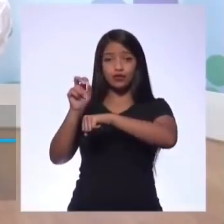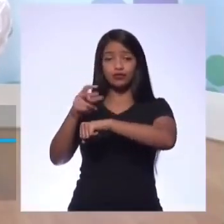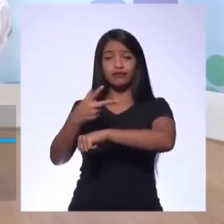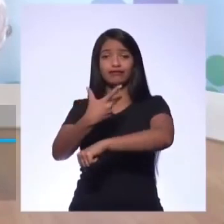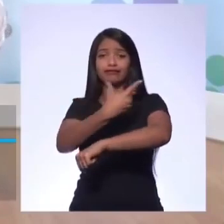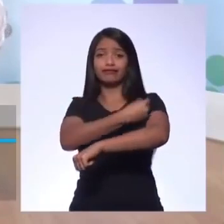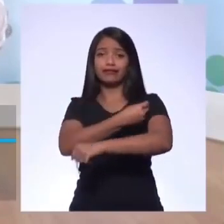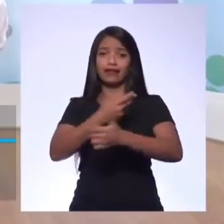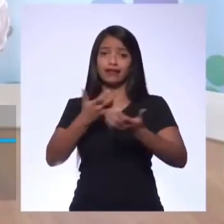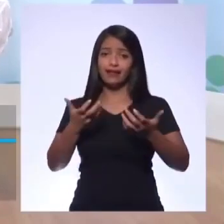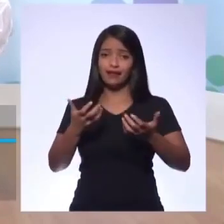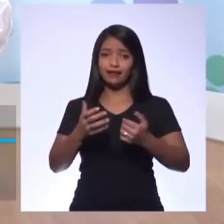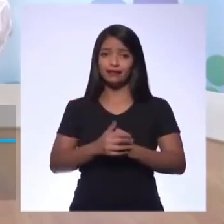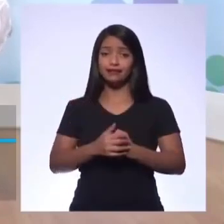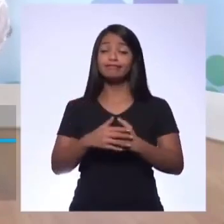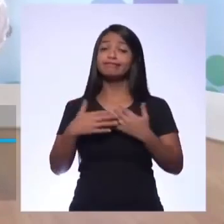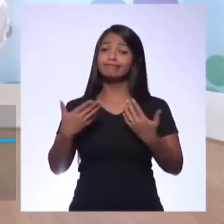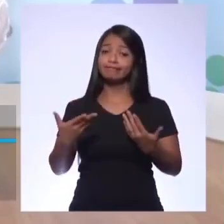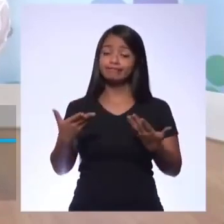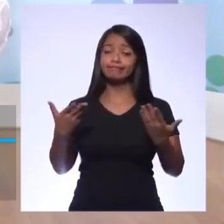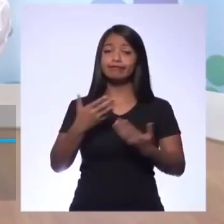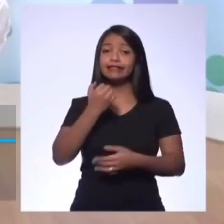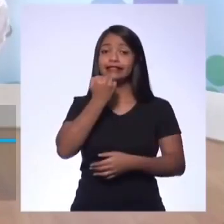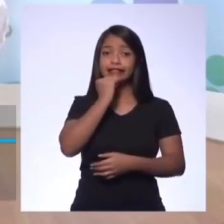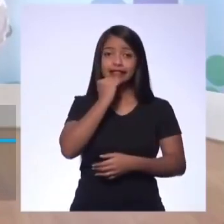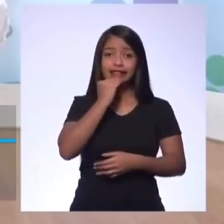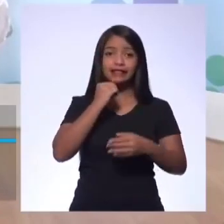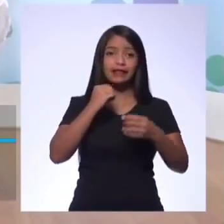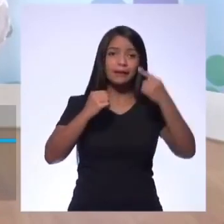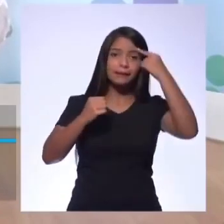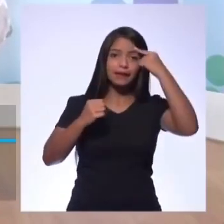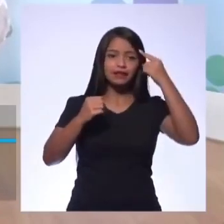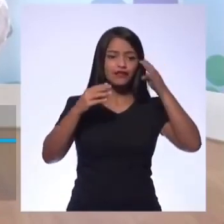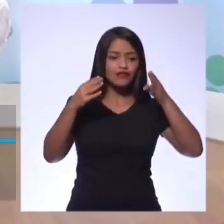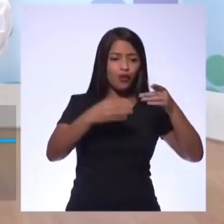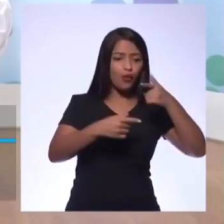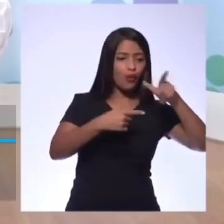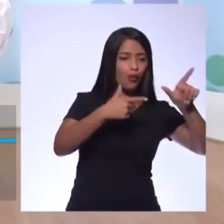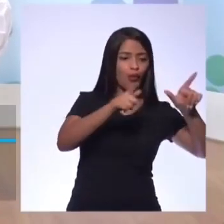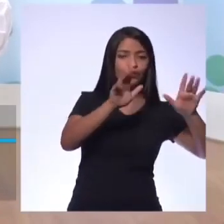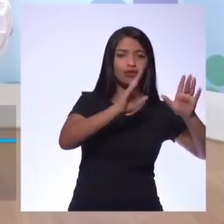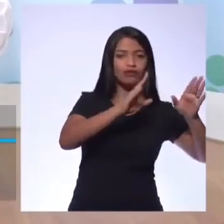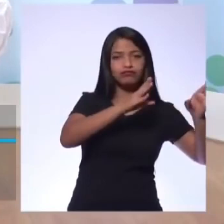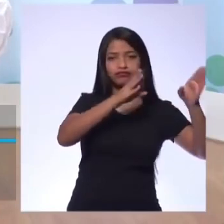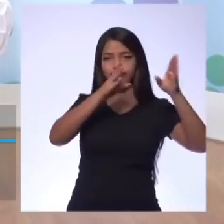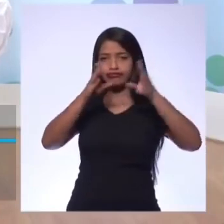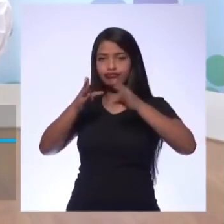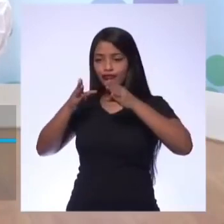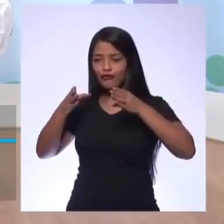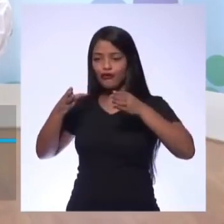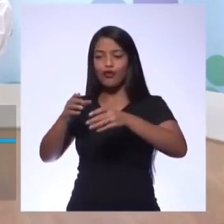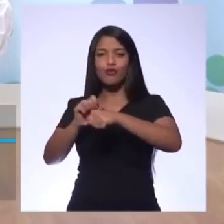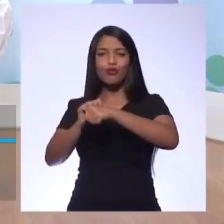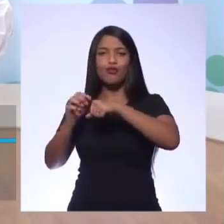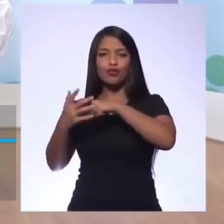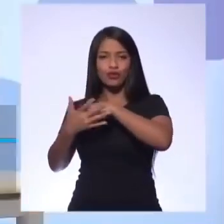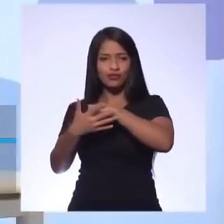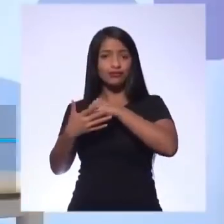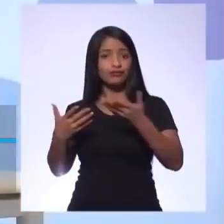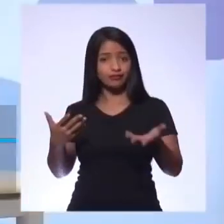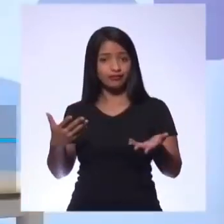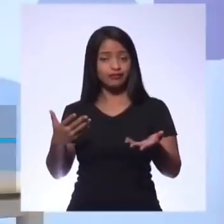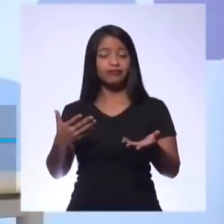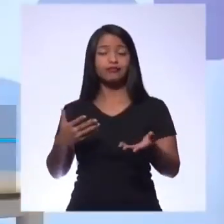Então, acaba desviando a ciência, um pouco. Ela vai de acordo com o contexto histórico ali, Sim. né? Então, em algum momento, isso foi importante. A gente sabe que hoje